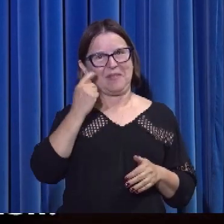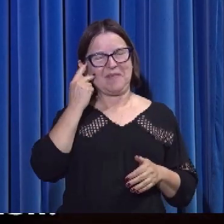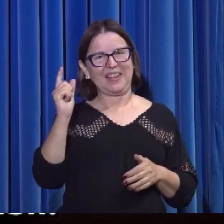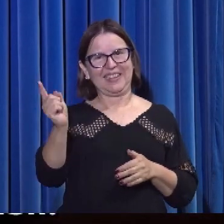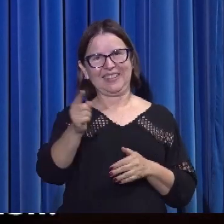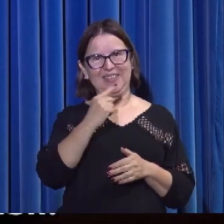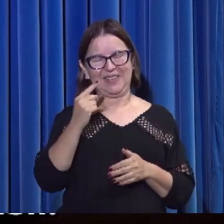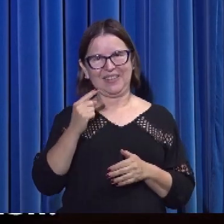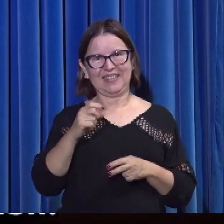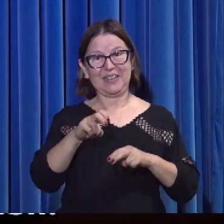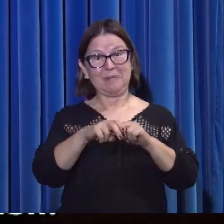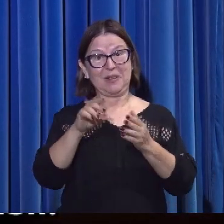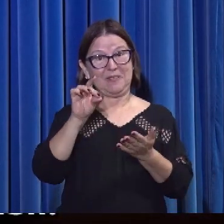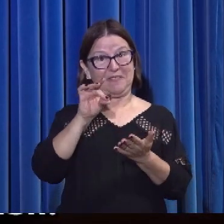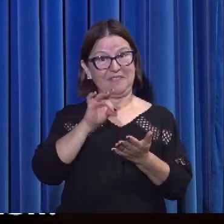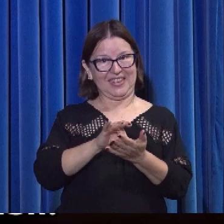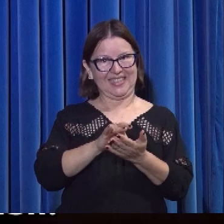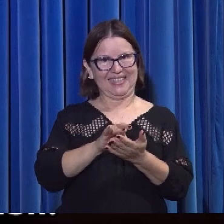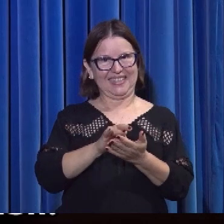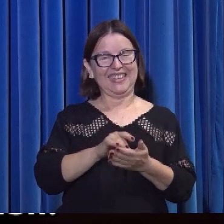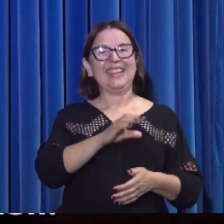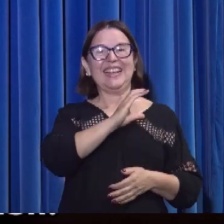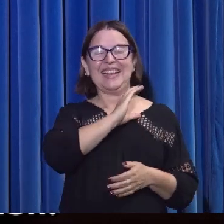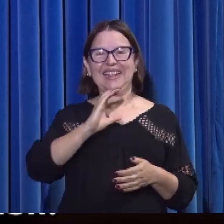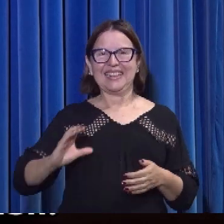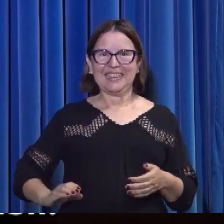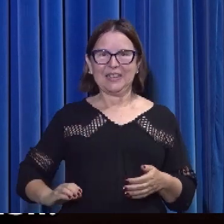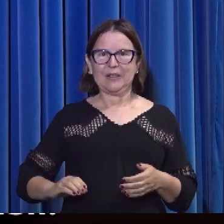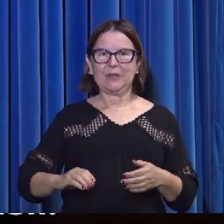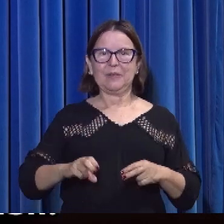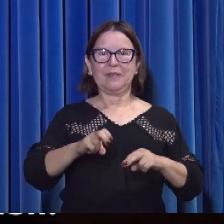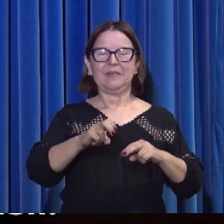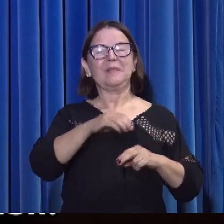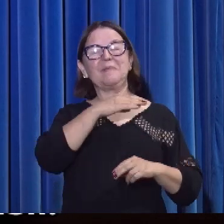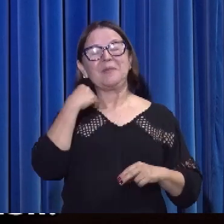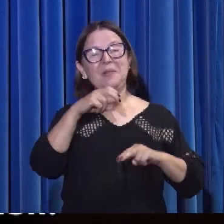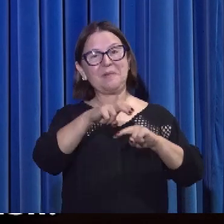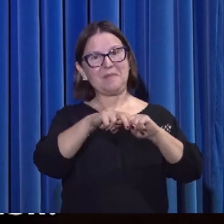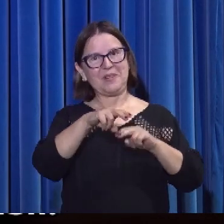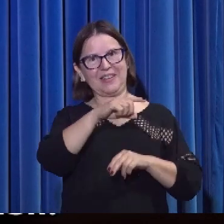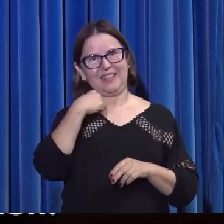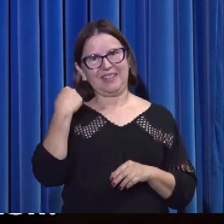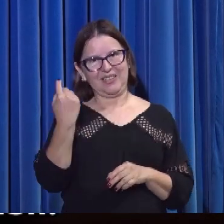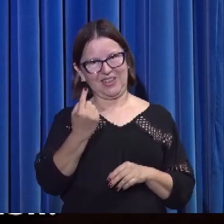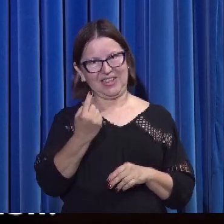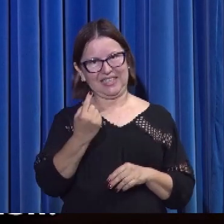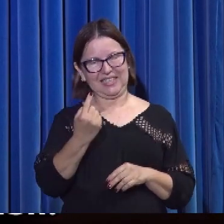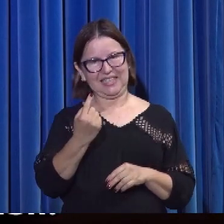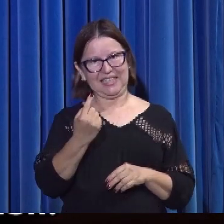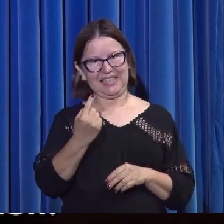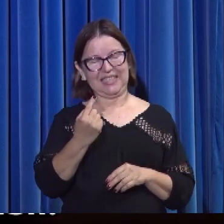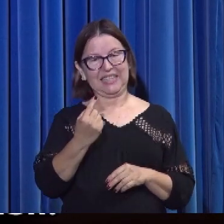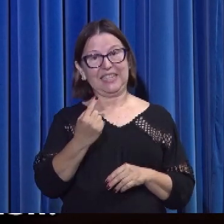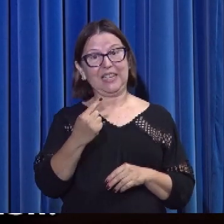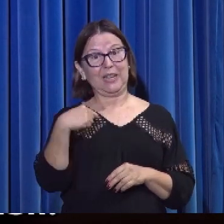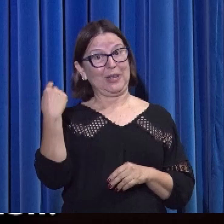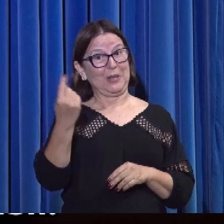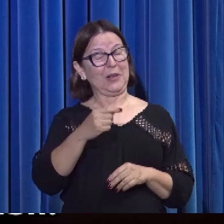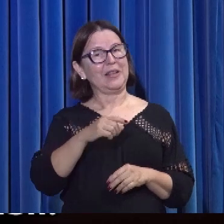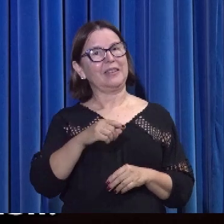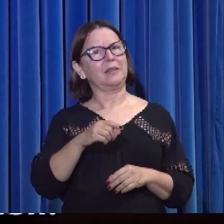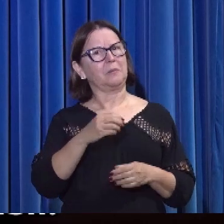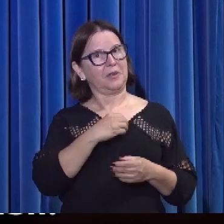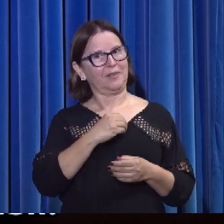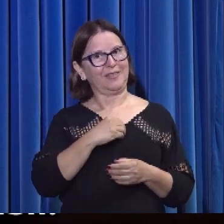pelo fato de ter Cristo morrido por nós, sendo nós ainda pecadores. Logo, muito mais